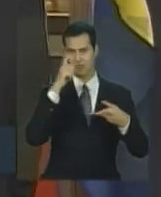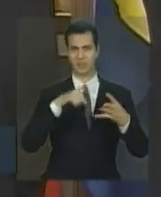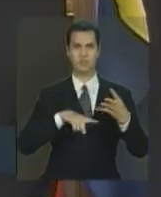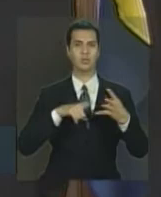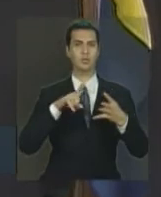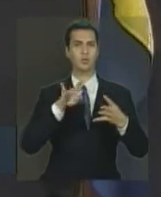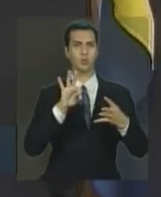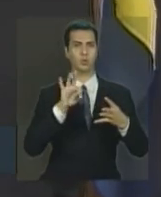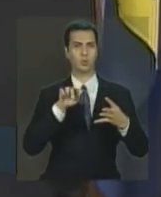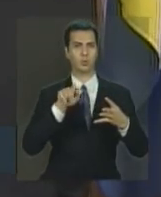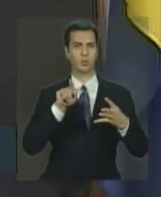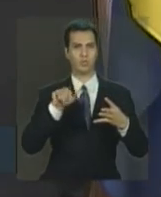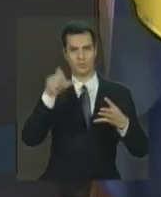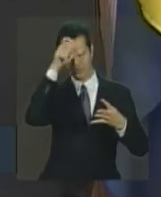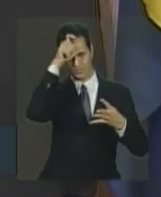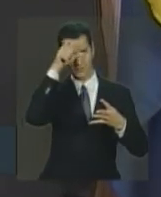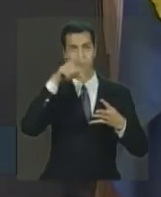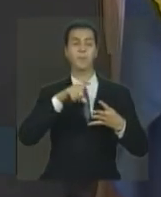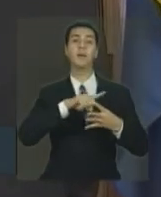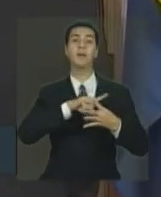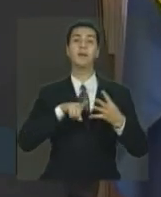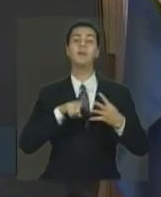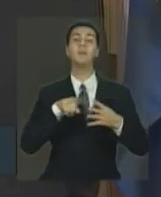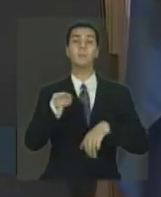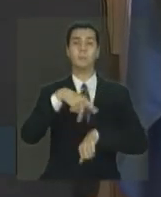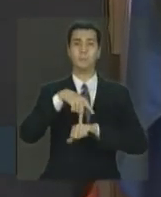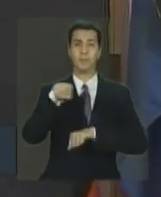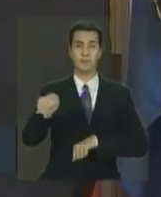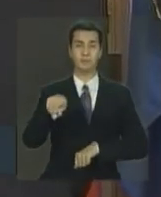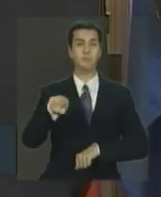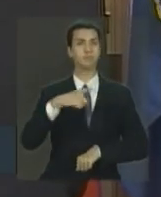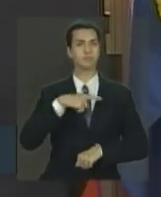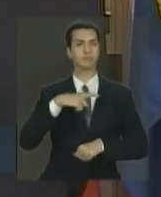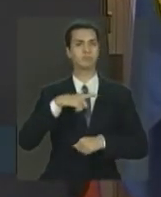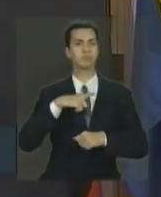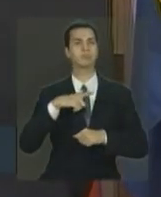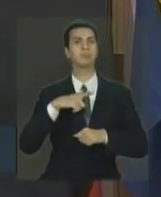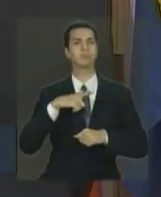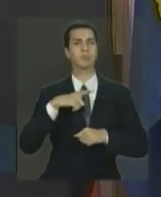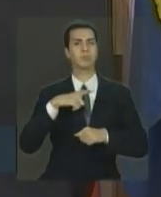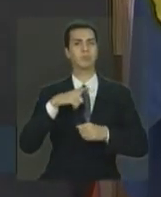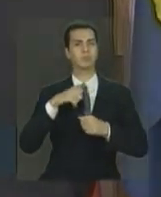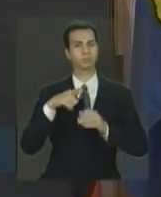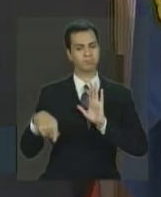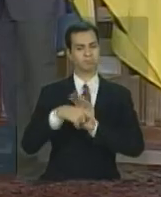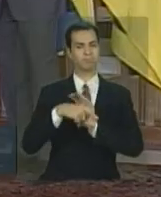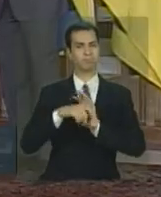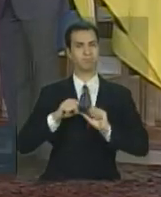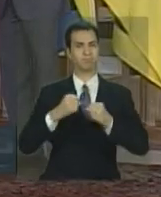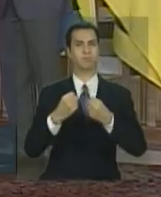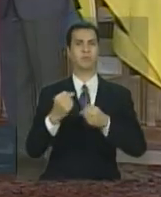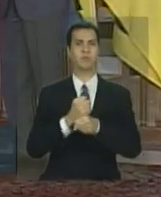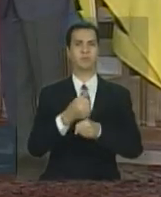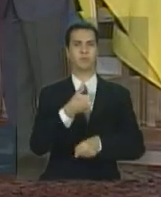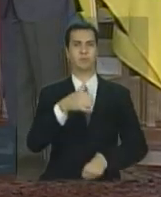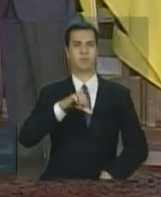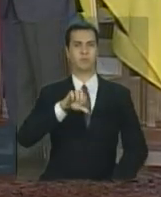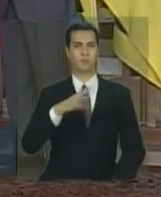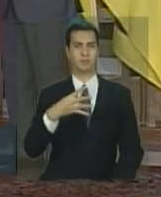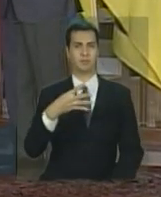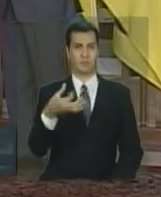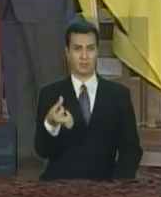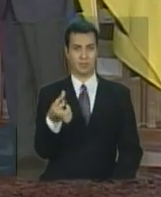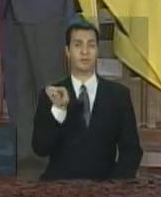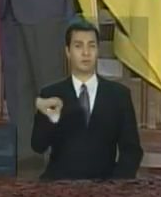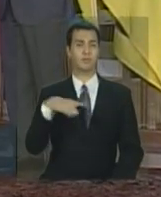O país obteve a sua independência em abril de 1946. É uma república